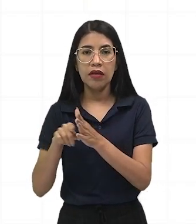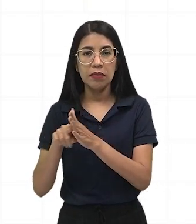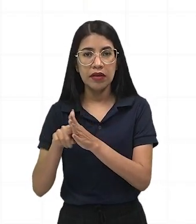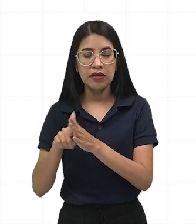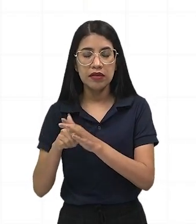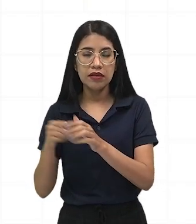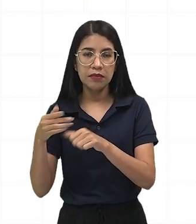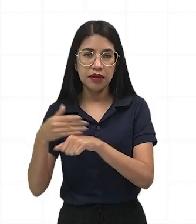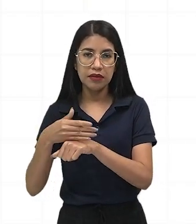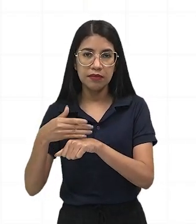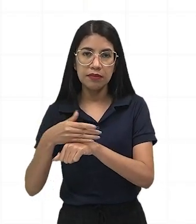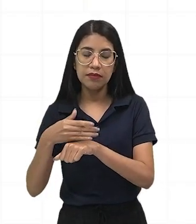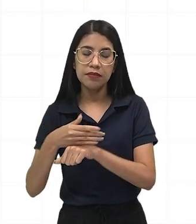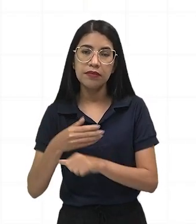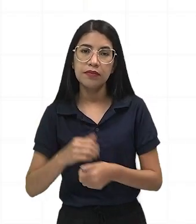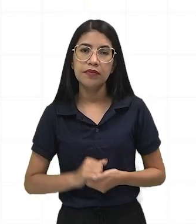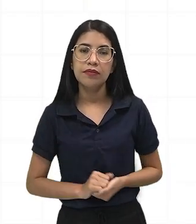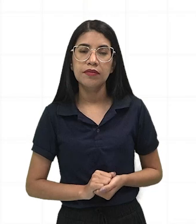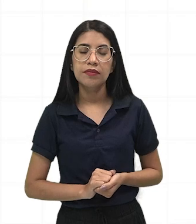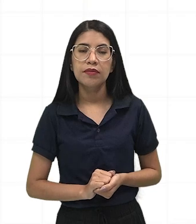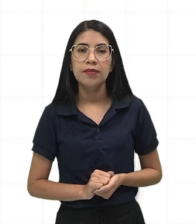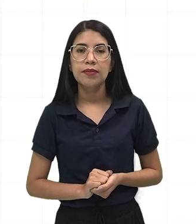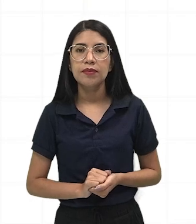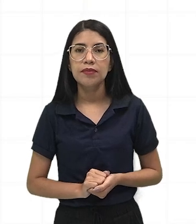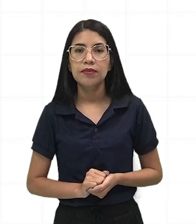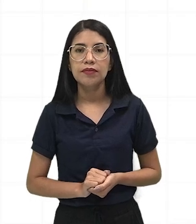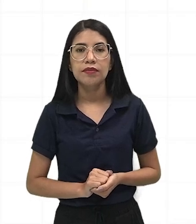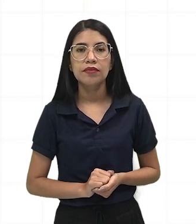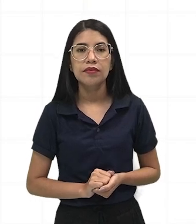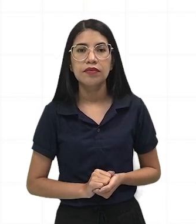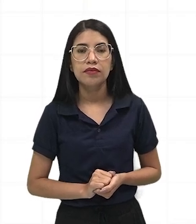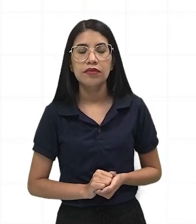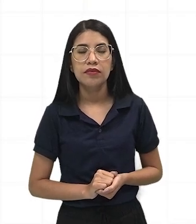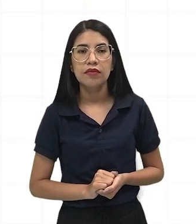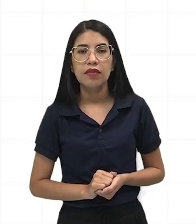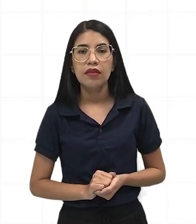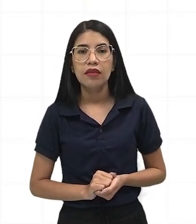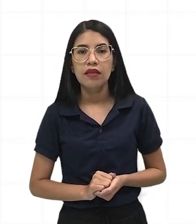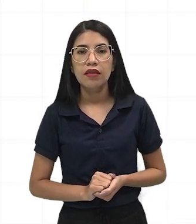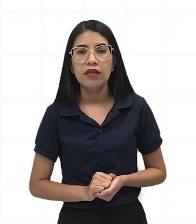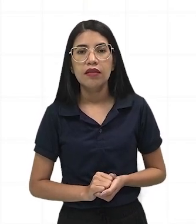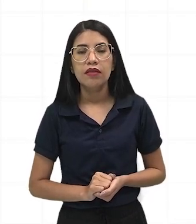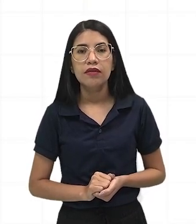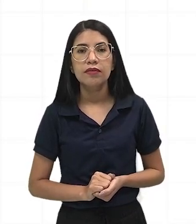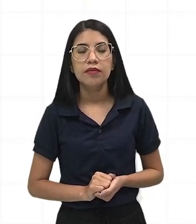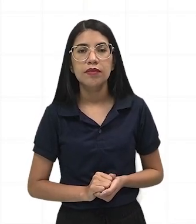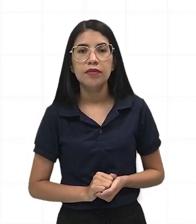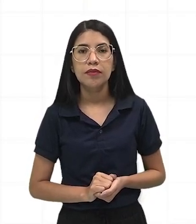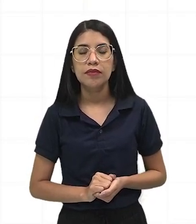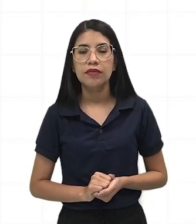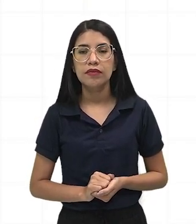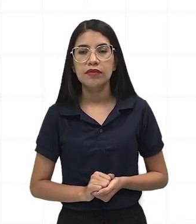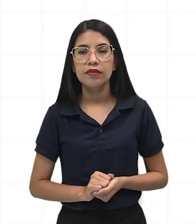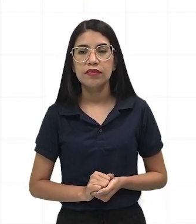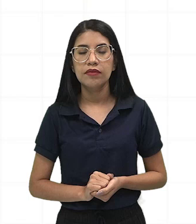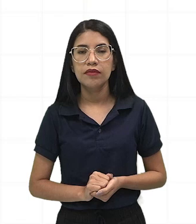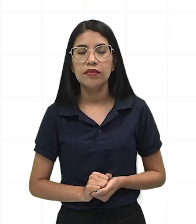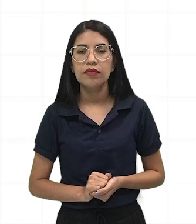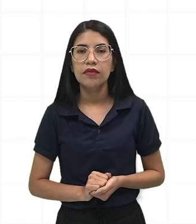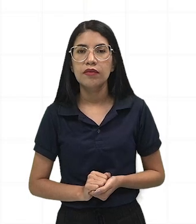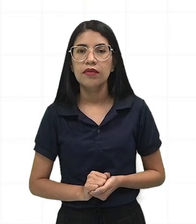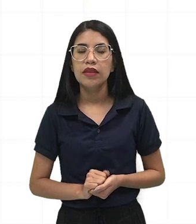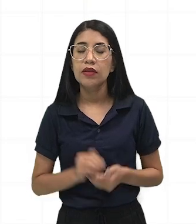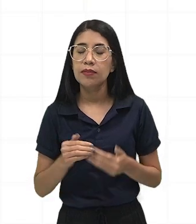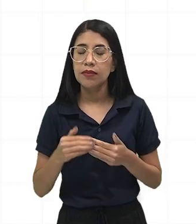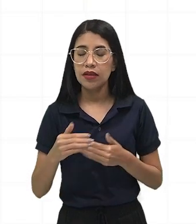os participantes da amostra. Essa será a nossa amostra. Então, a partir daqui, nós vamos